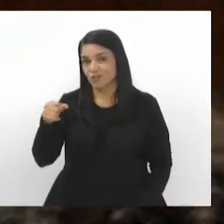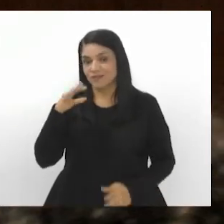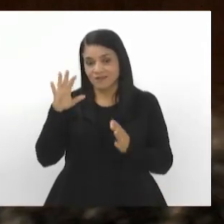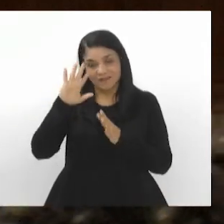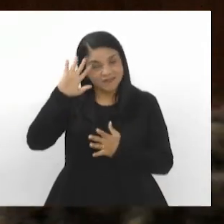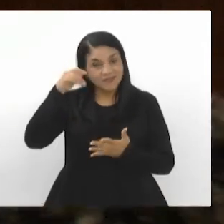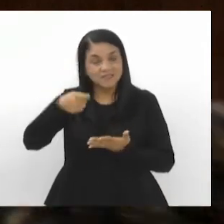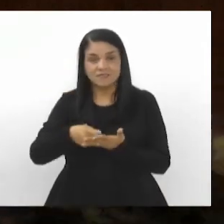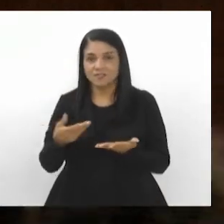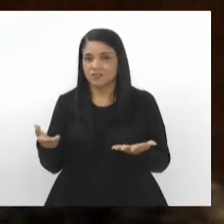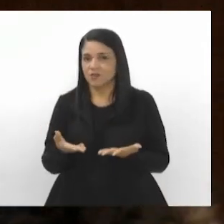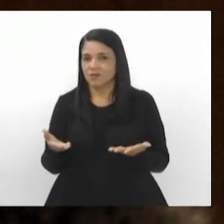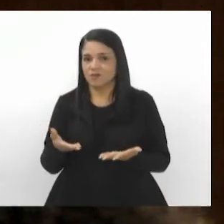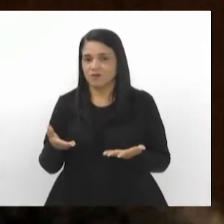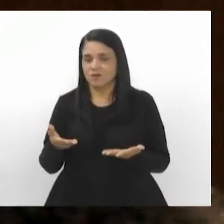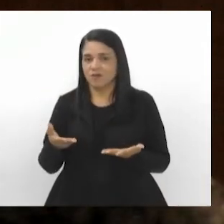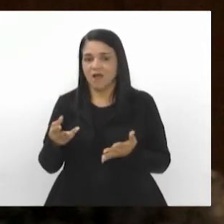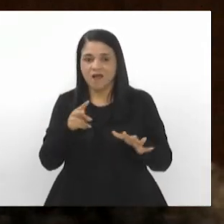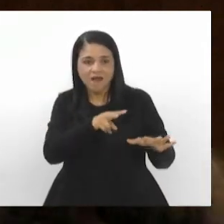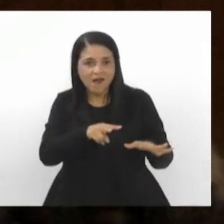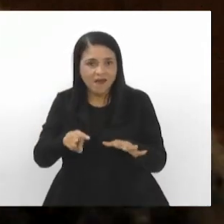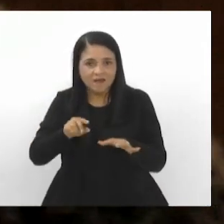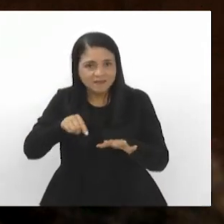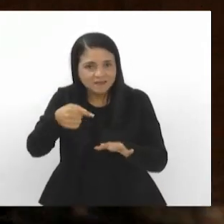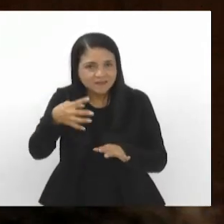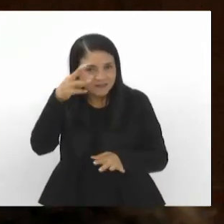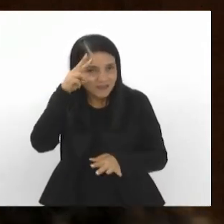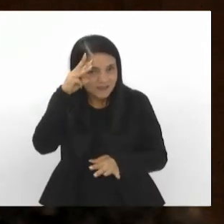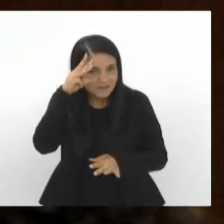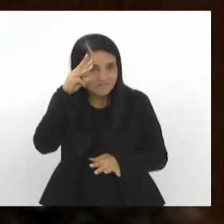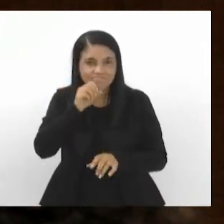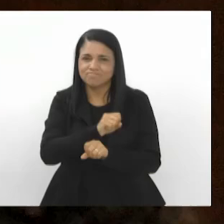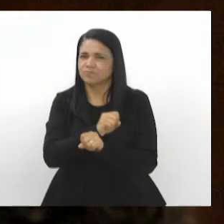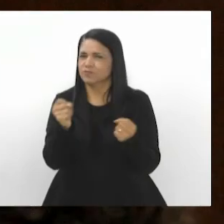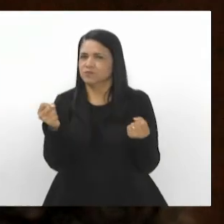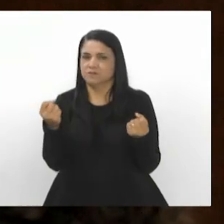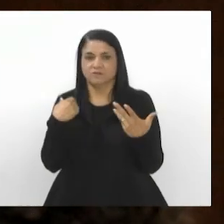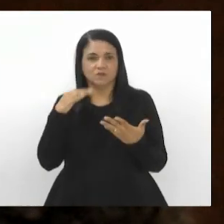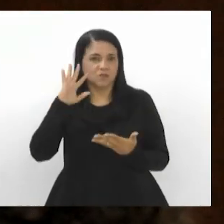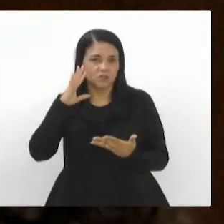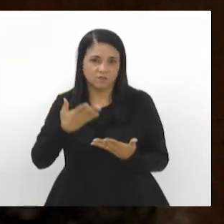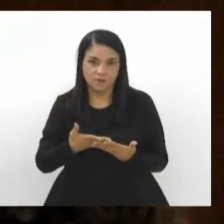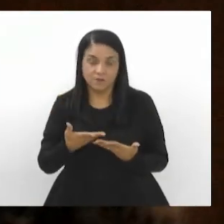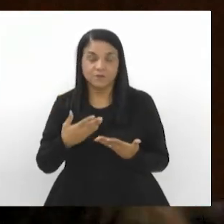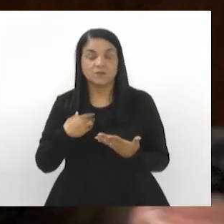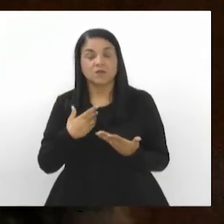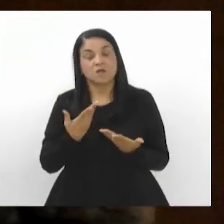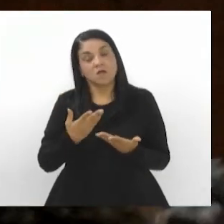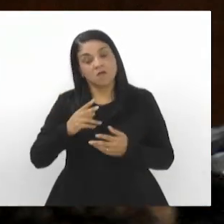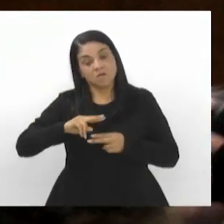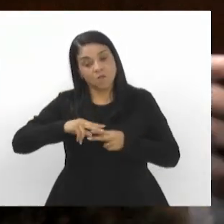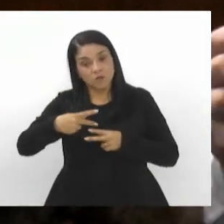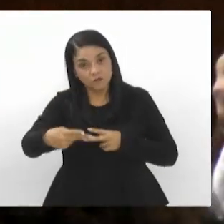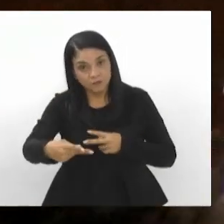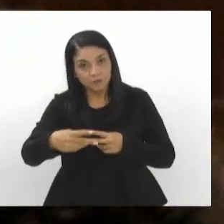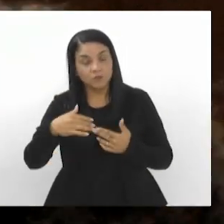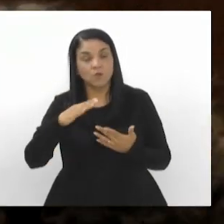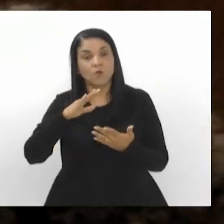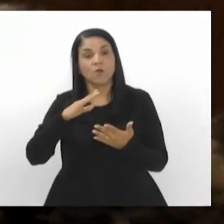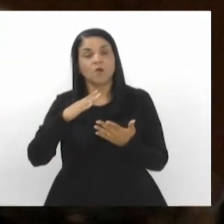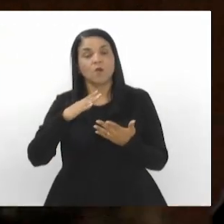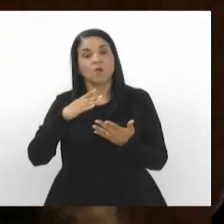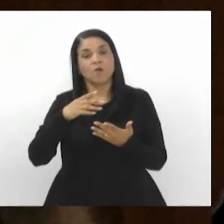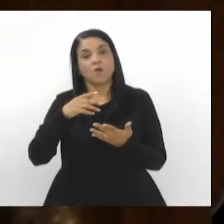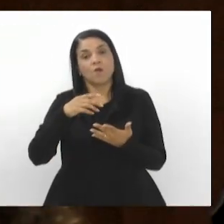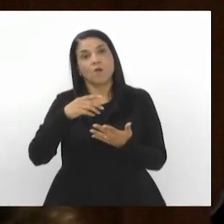decidir alguma coisa de hoje até terça-feira. E aí, por via de consequência, obrigatoriamente viria a pauta